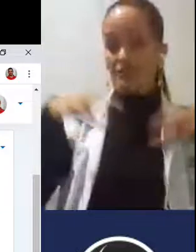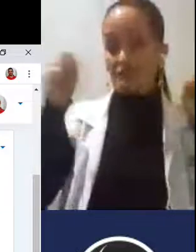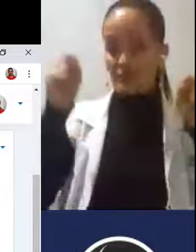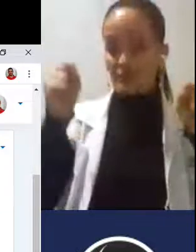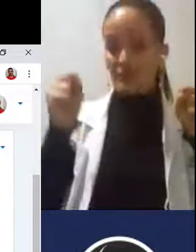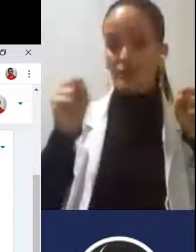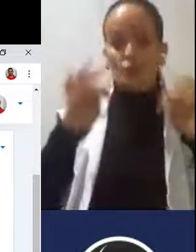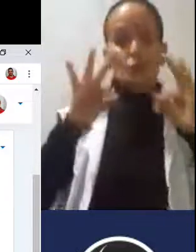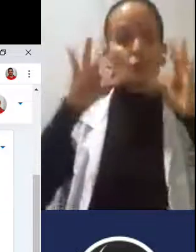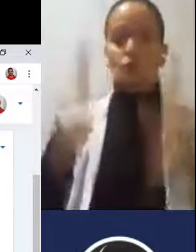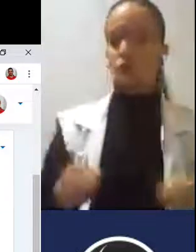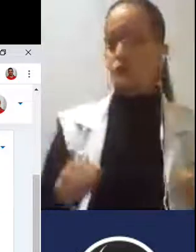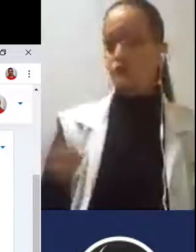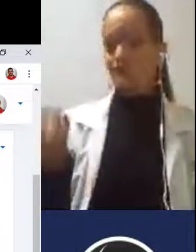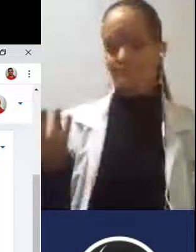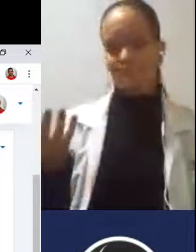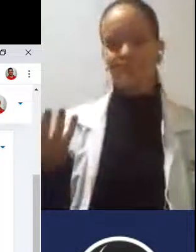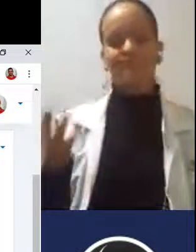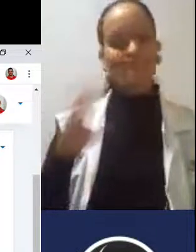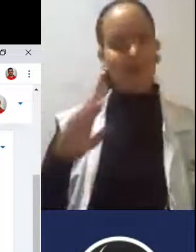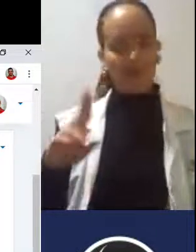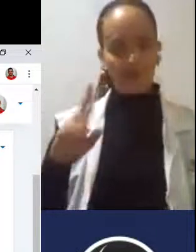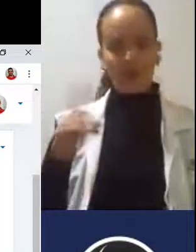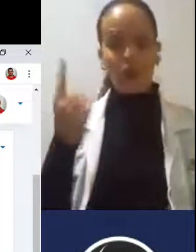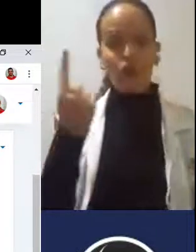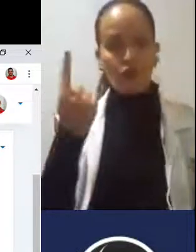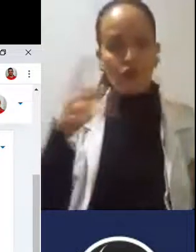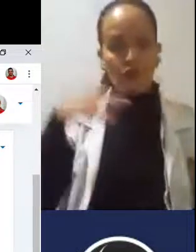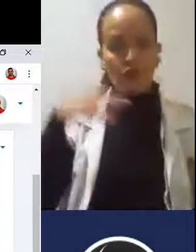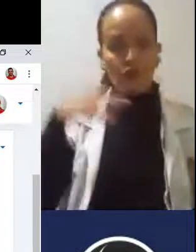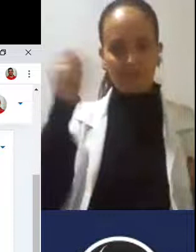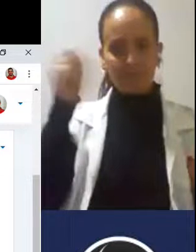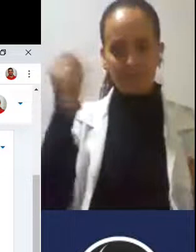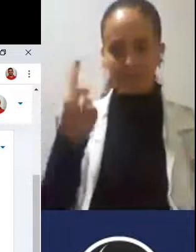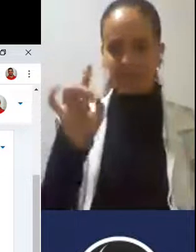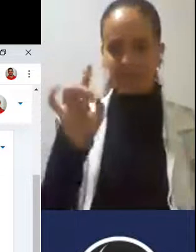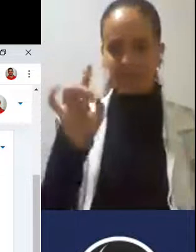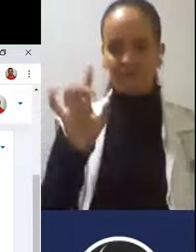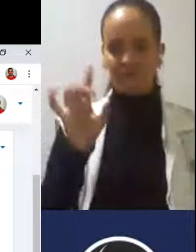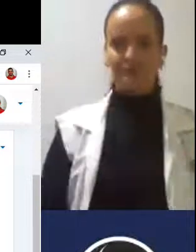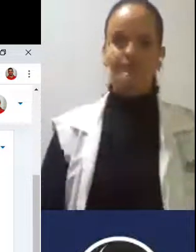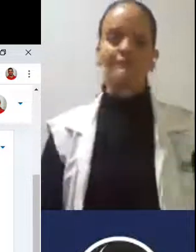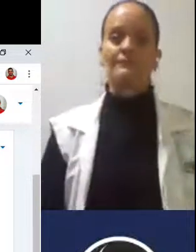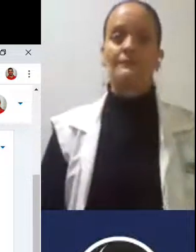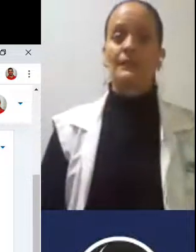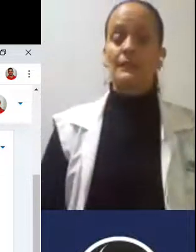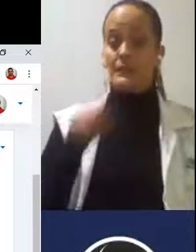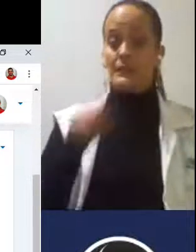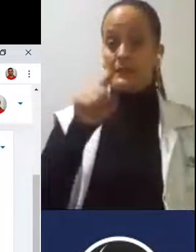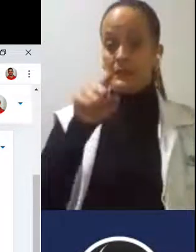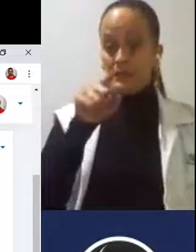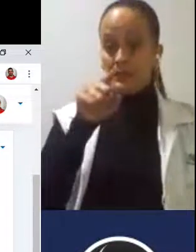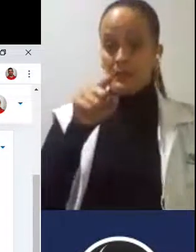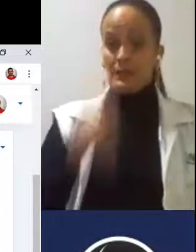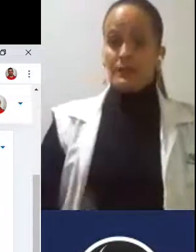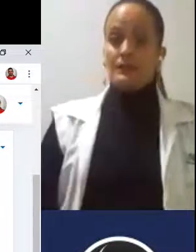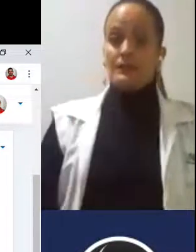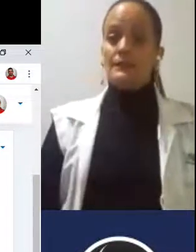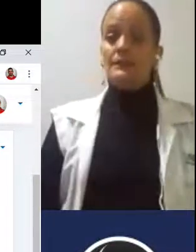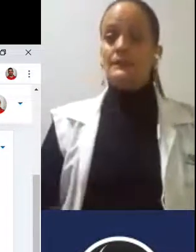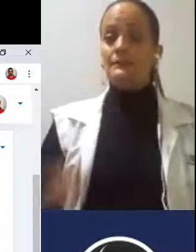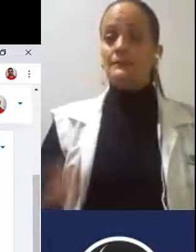formas de calcular. Então, aqui, por exemplo, em paralelo, ó, a gente tem 3 cargas. Essa aqui é a fórmula genérica. Por quê?